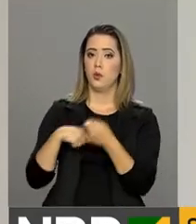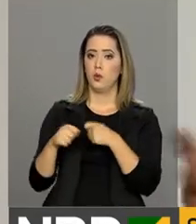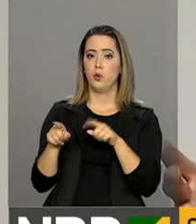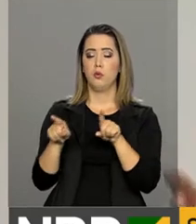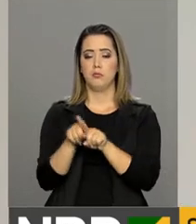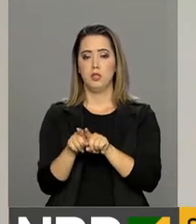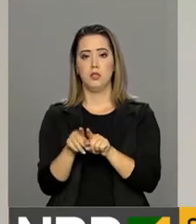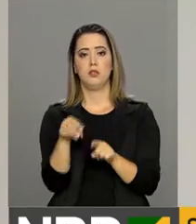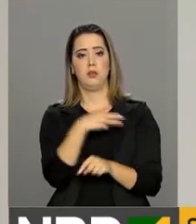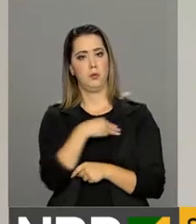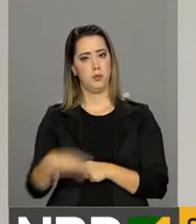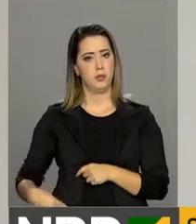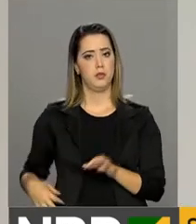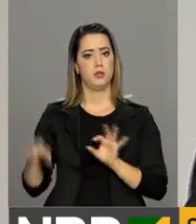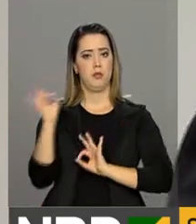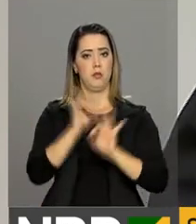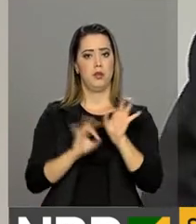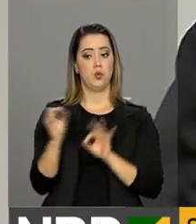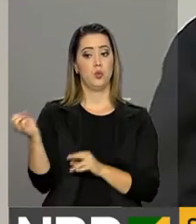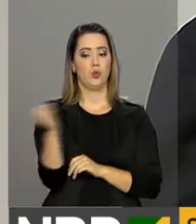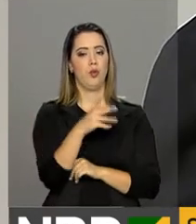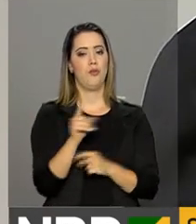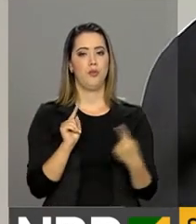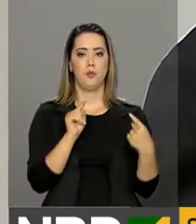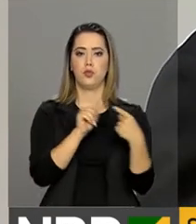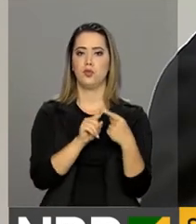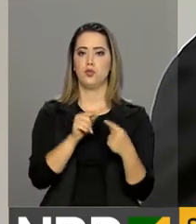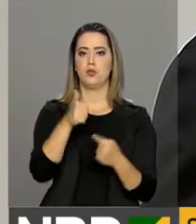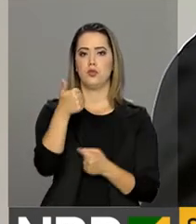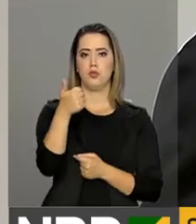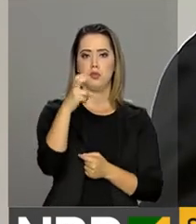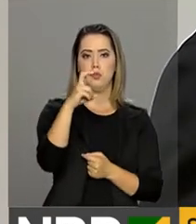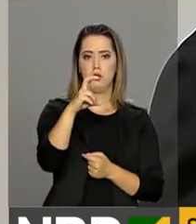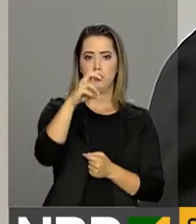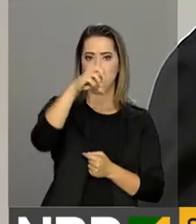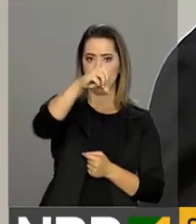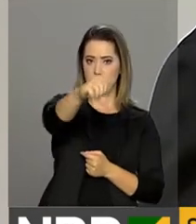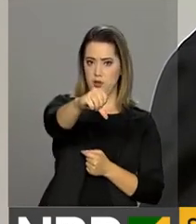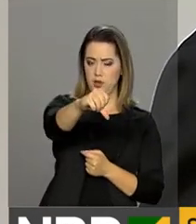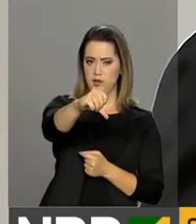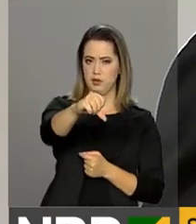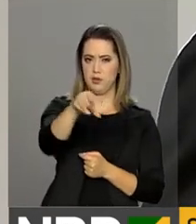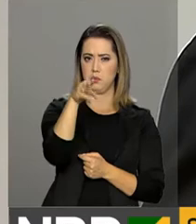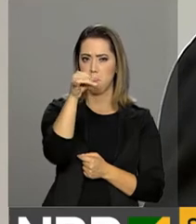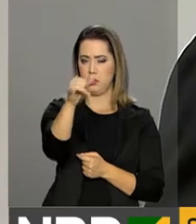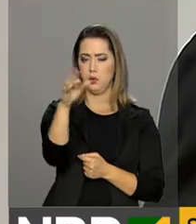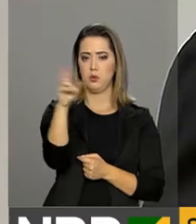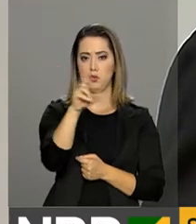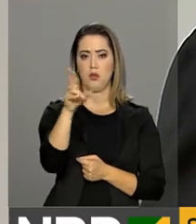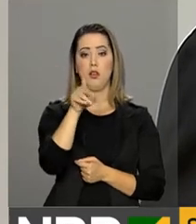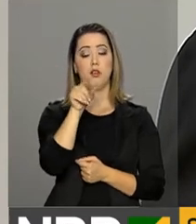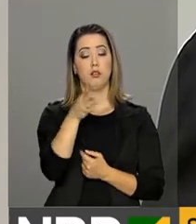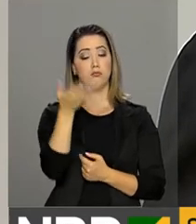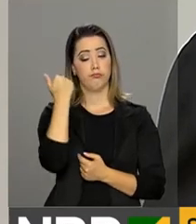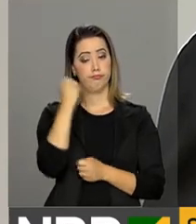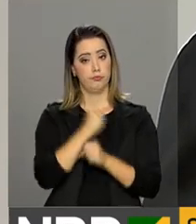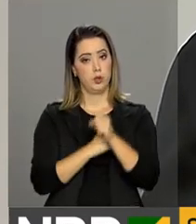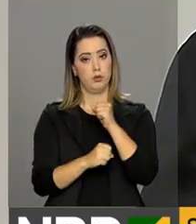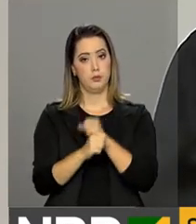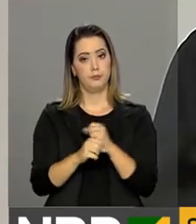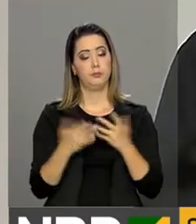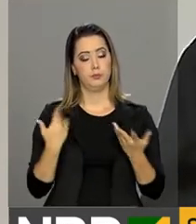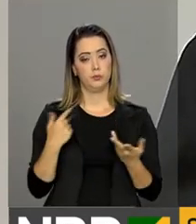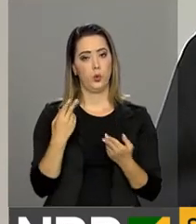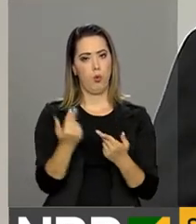nova meta a meta agora foi a 159 foi a meta onde chegou no ano passado a meta